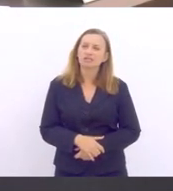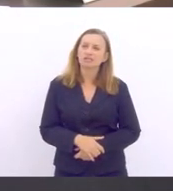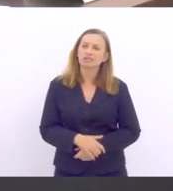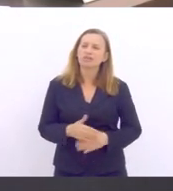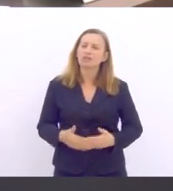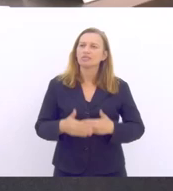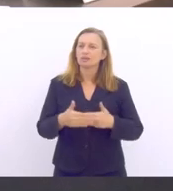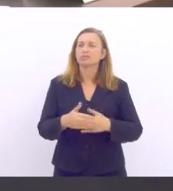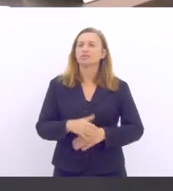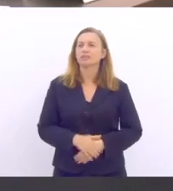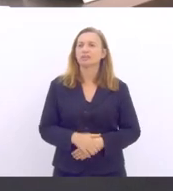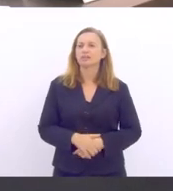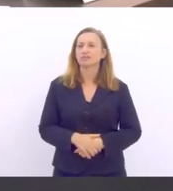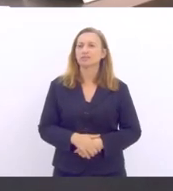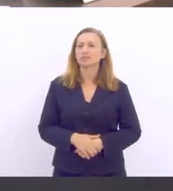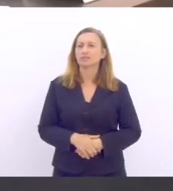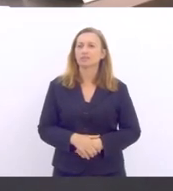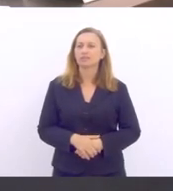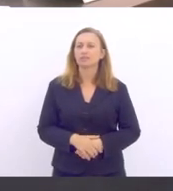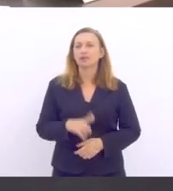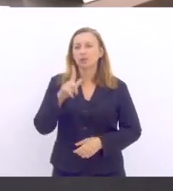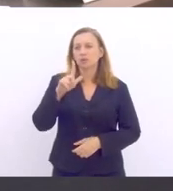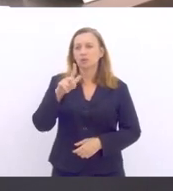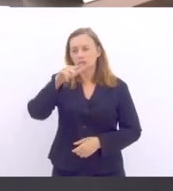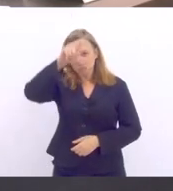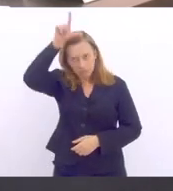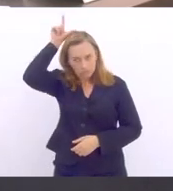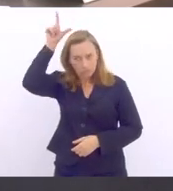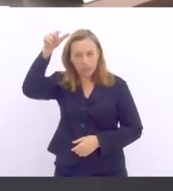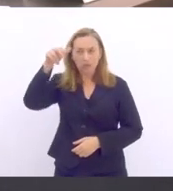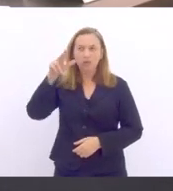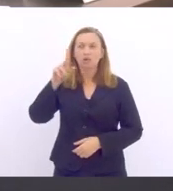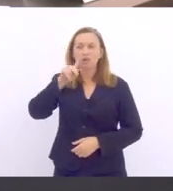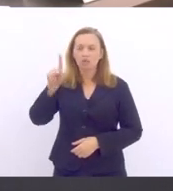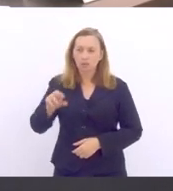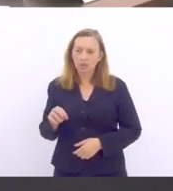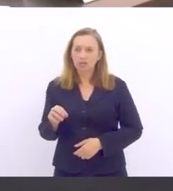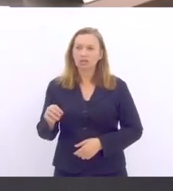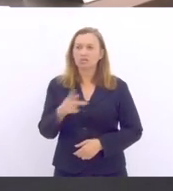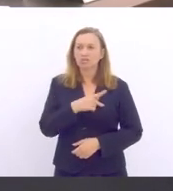passo, o Luiz Cláudio, presidente da Anatorg, pediu